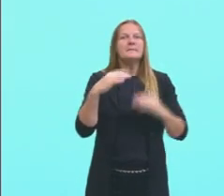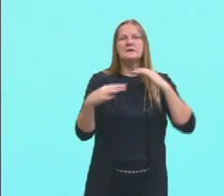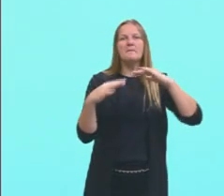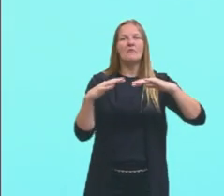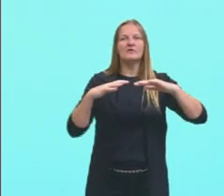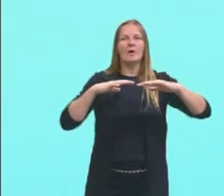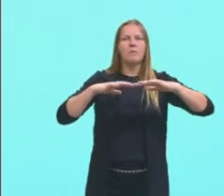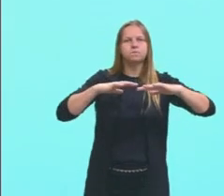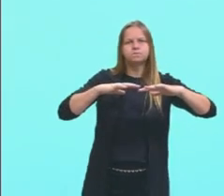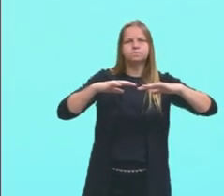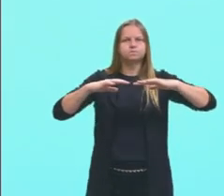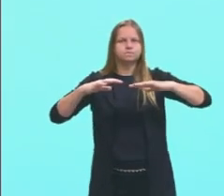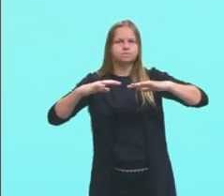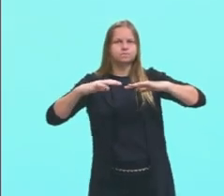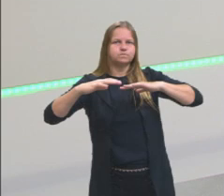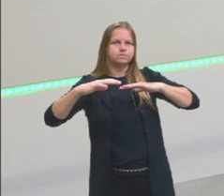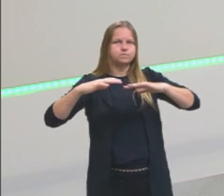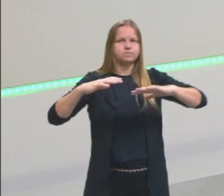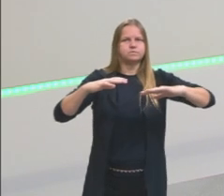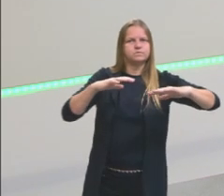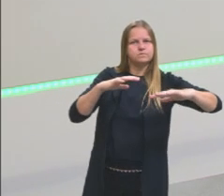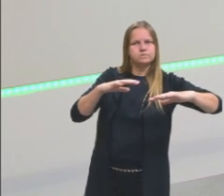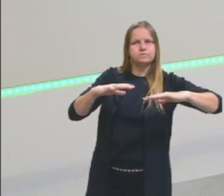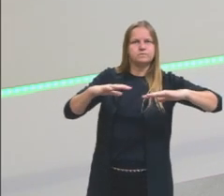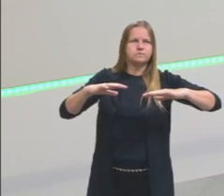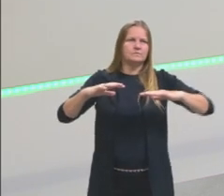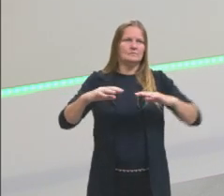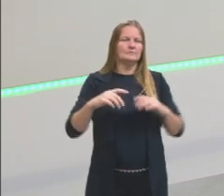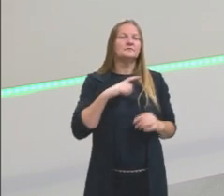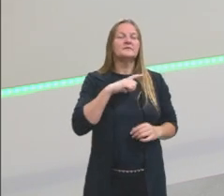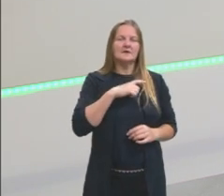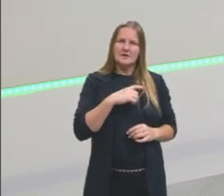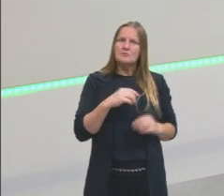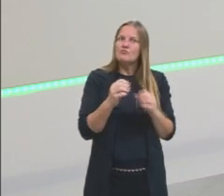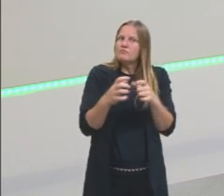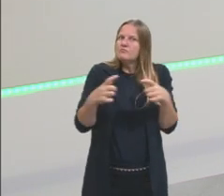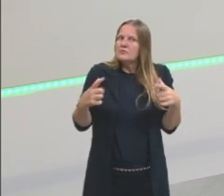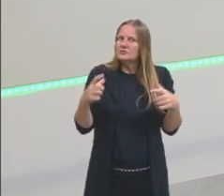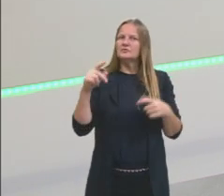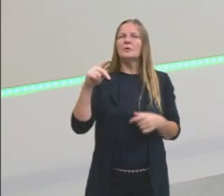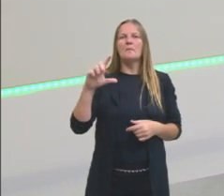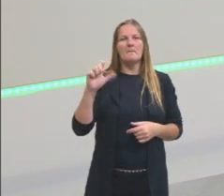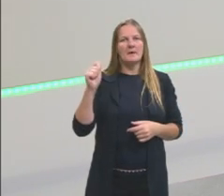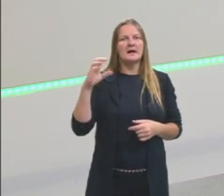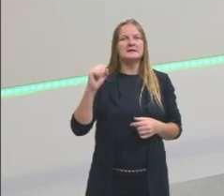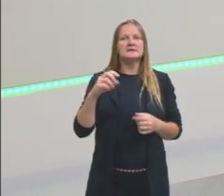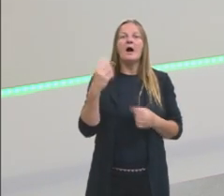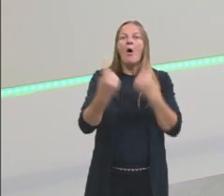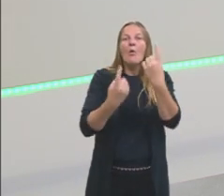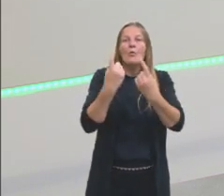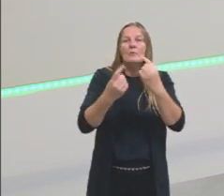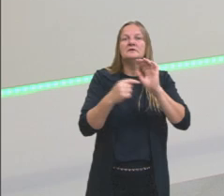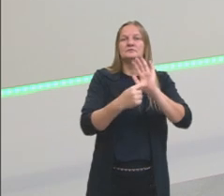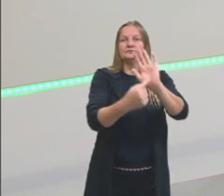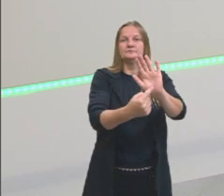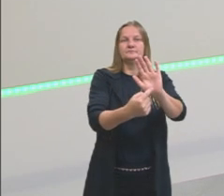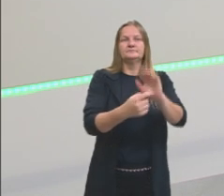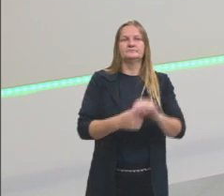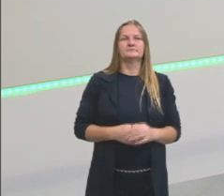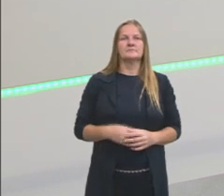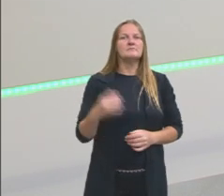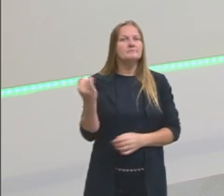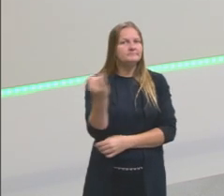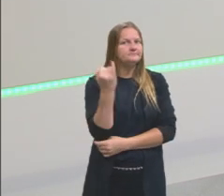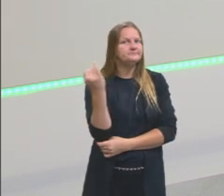movimentando tá a gurizada então é nós temos grandes placas né E aqui estão as principais que nós temos né vai